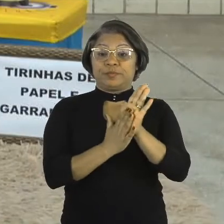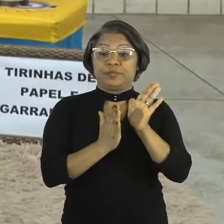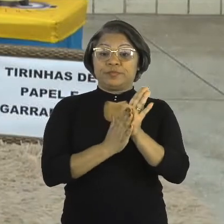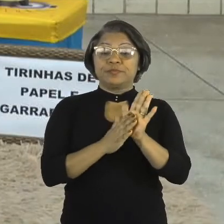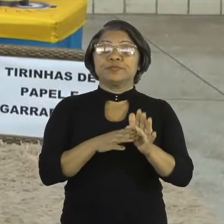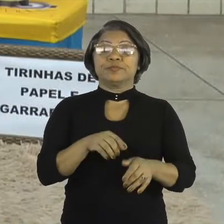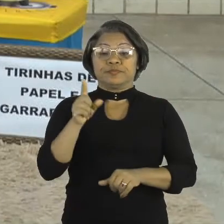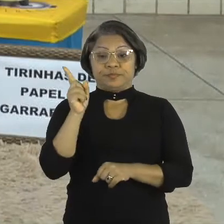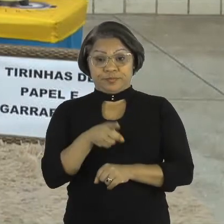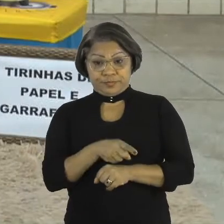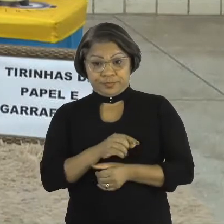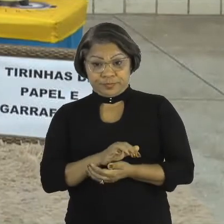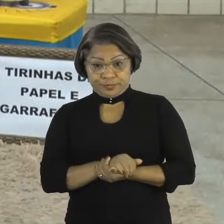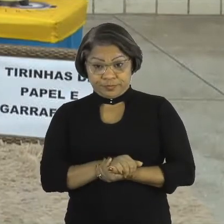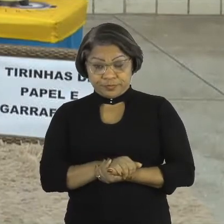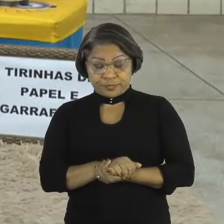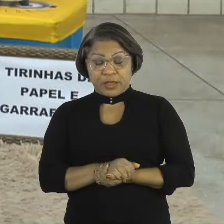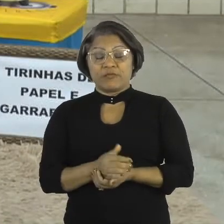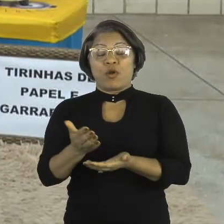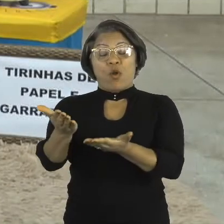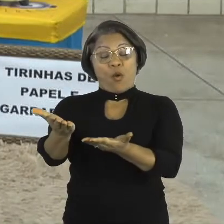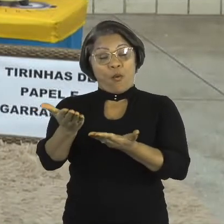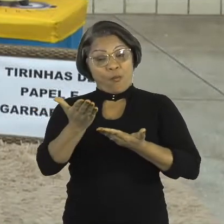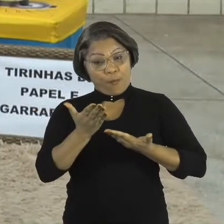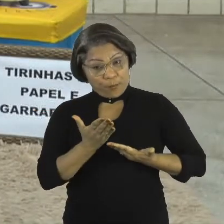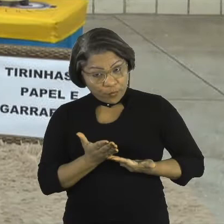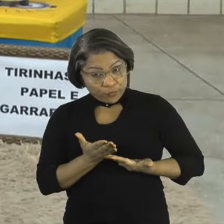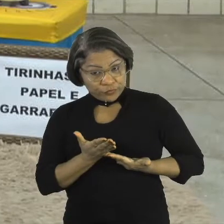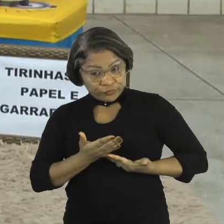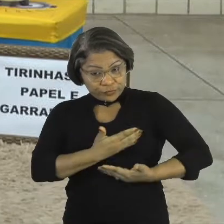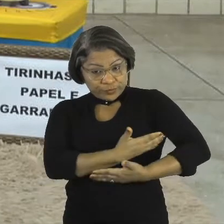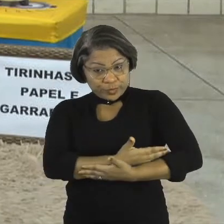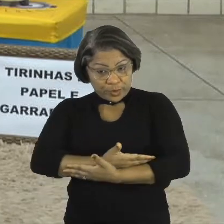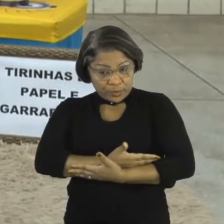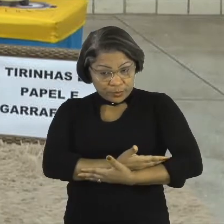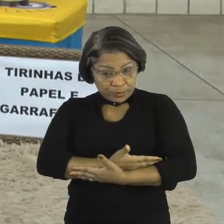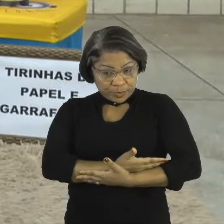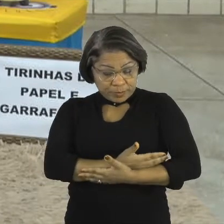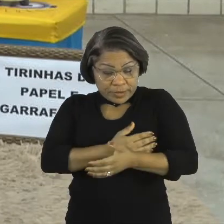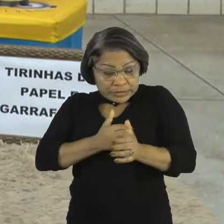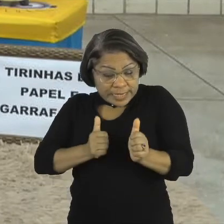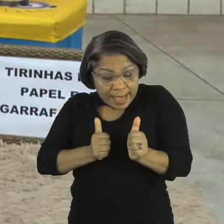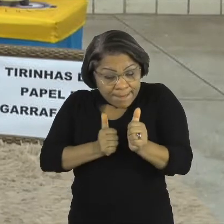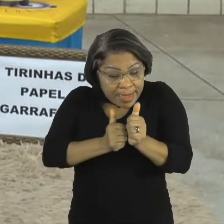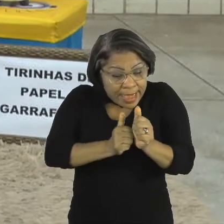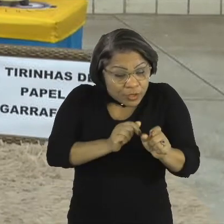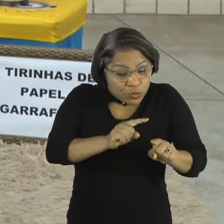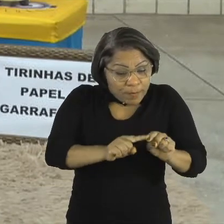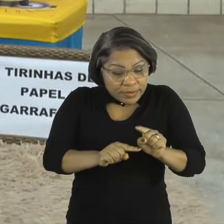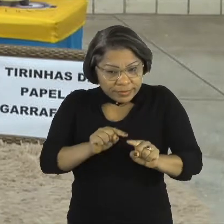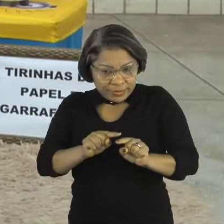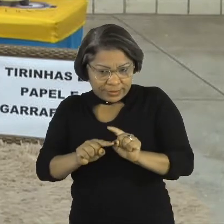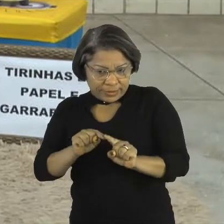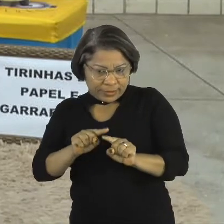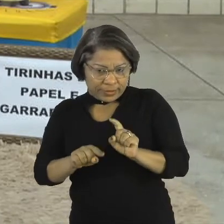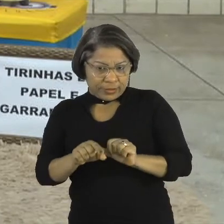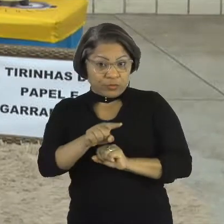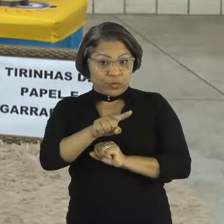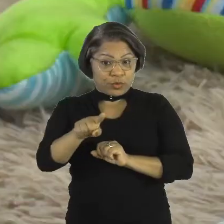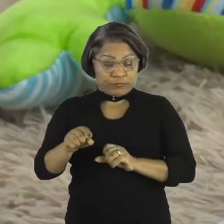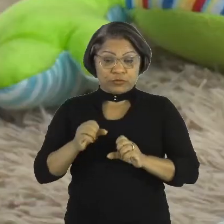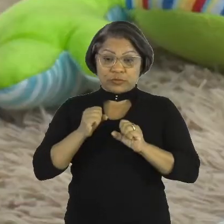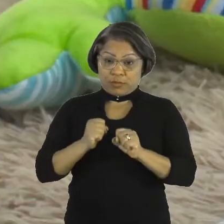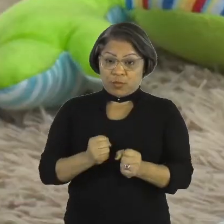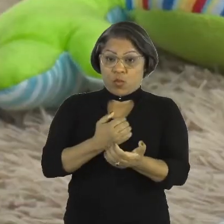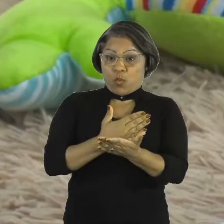você convidar o seu bebê a aproximar desses materiais, e você pode estar iniciando,